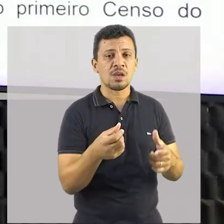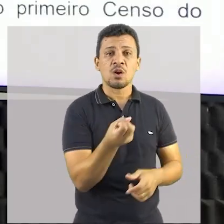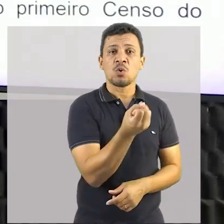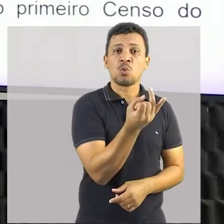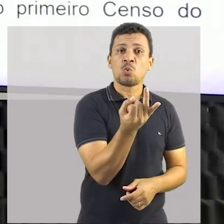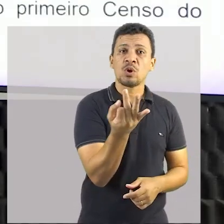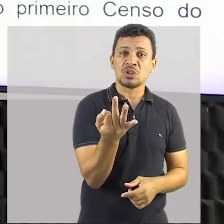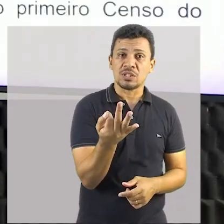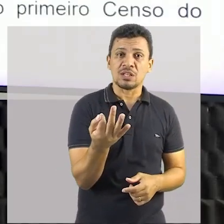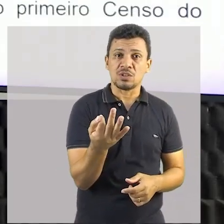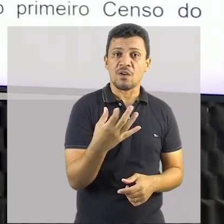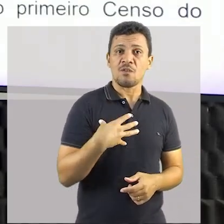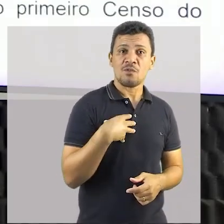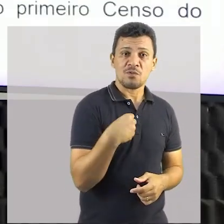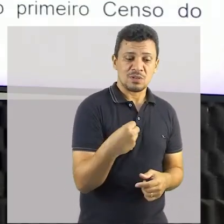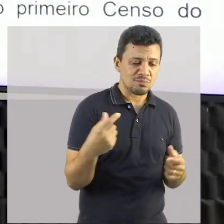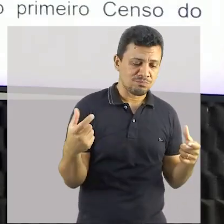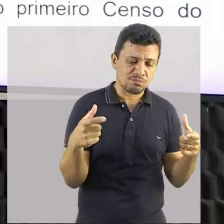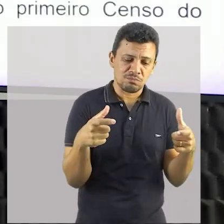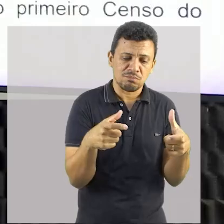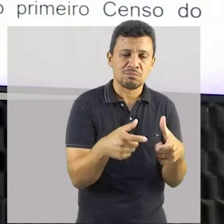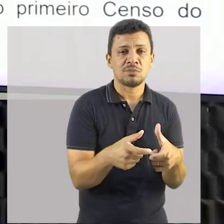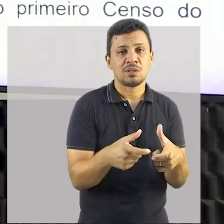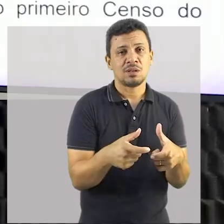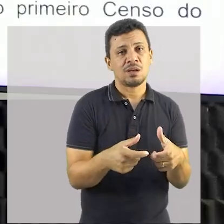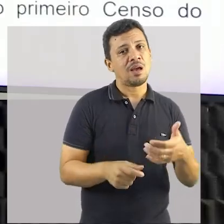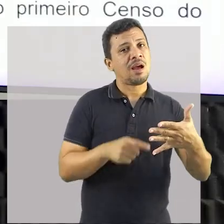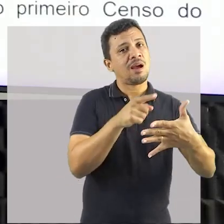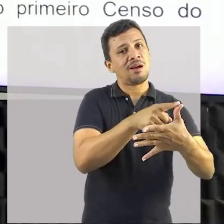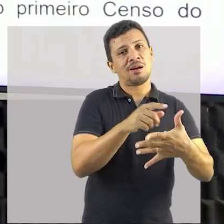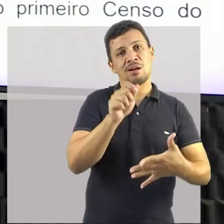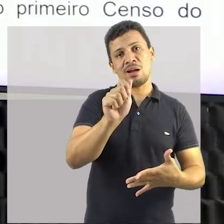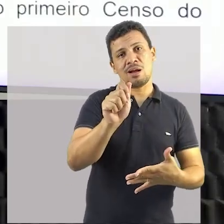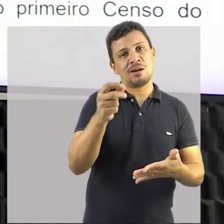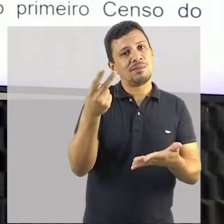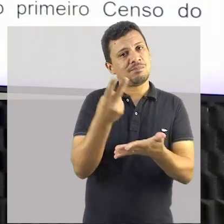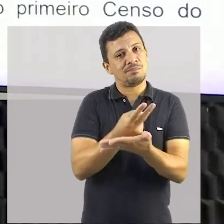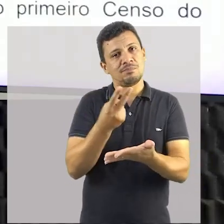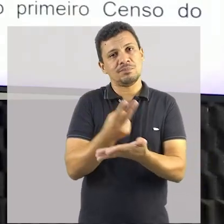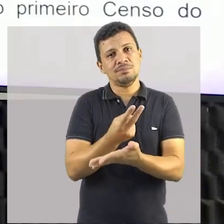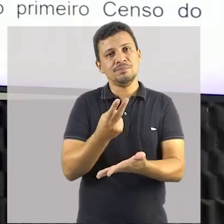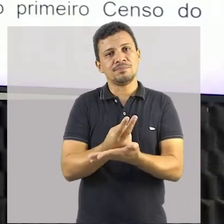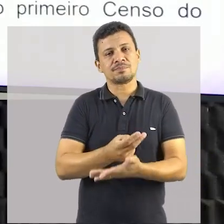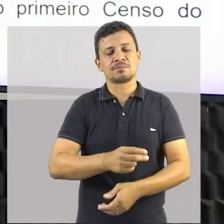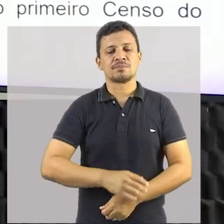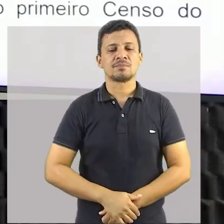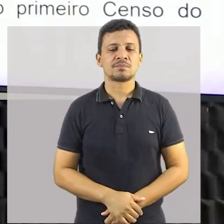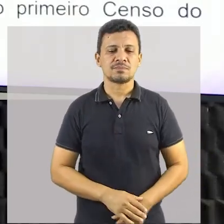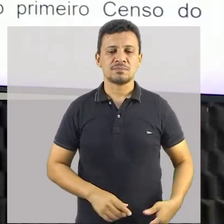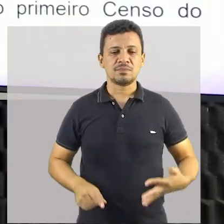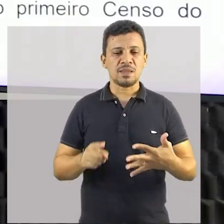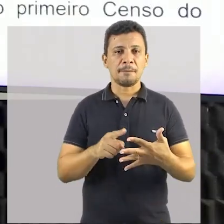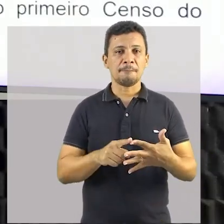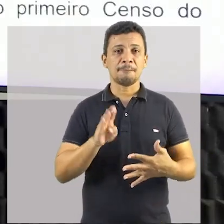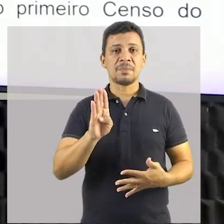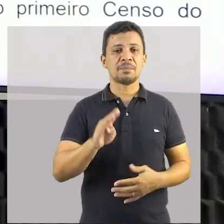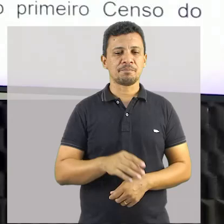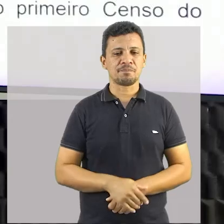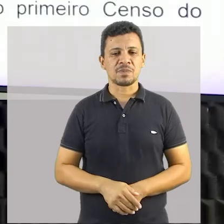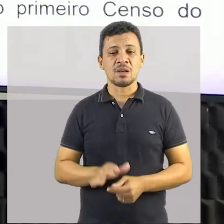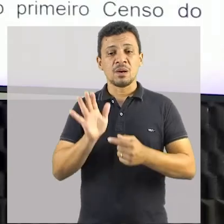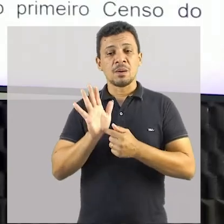filhos por mulher diminuiu. Então não posso conceber a letra A como uma alternativa correta. Entendido? Letra B.